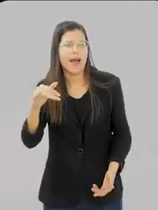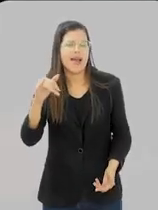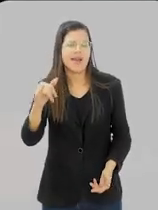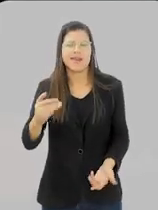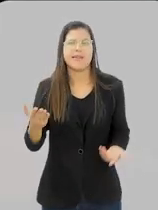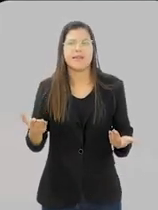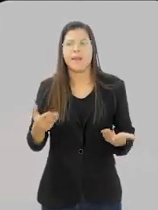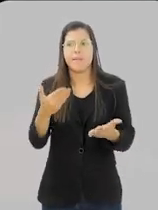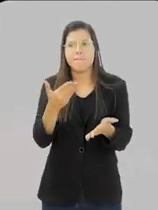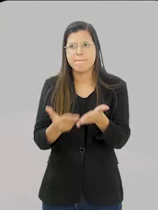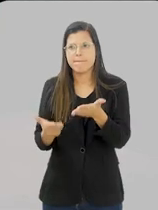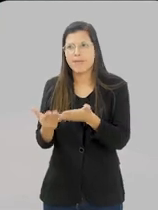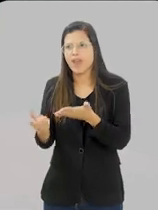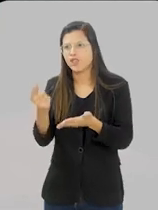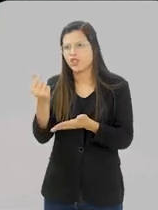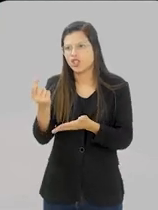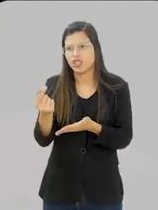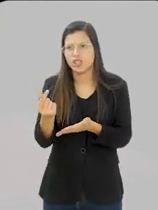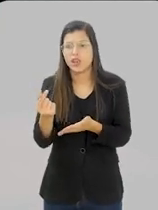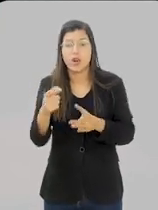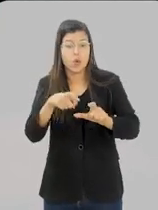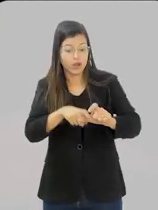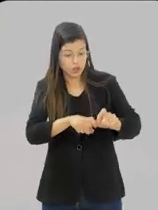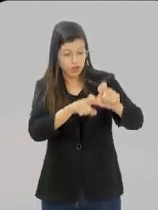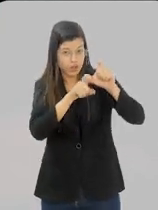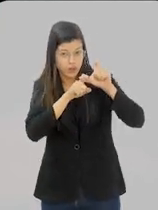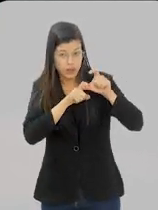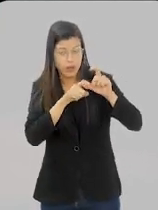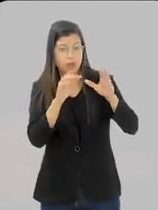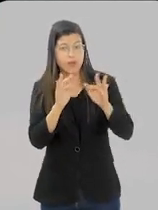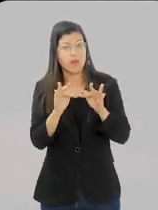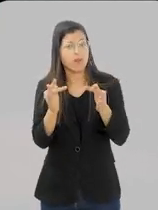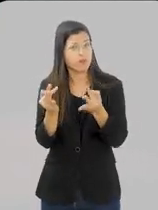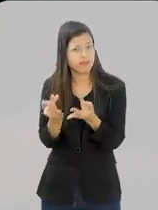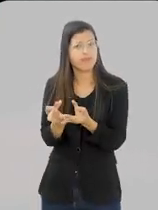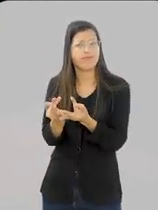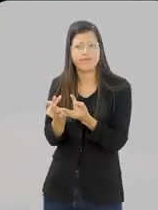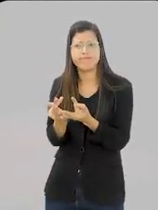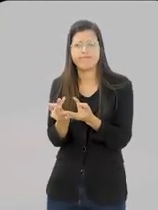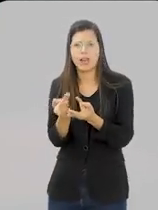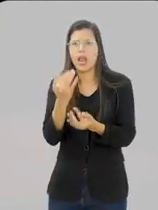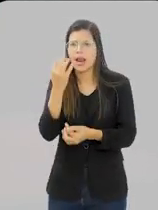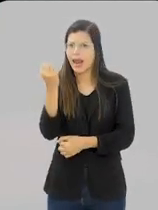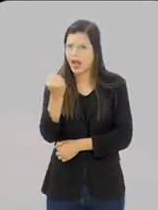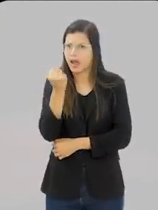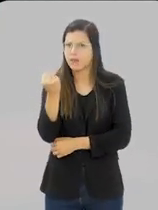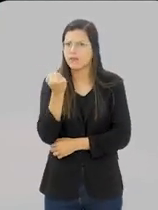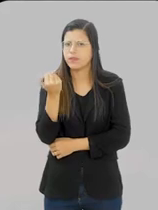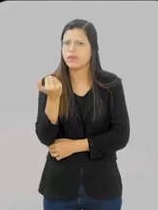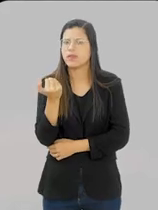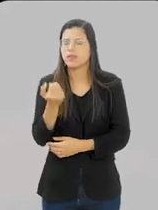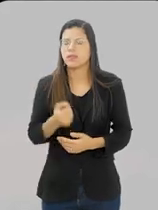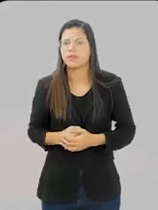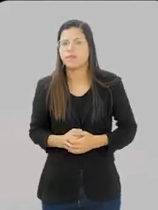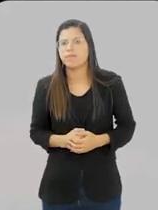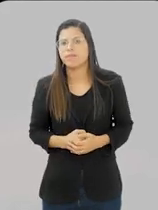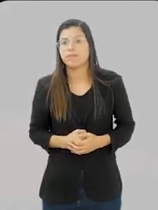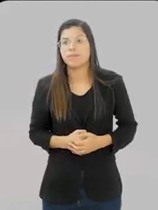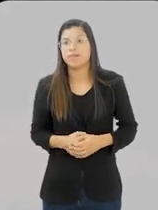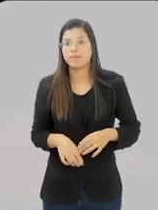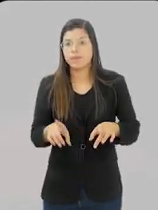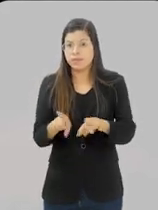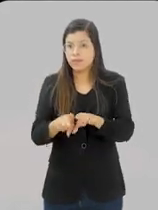que, né, não poderia. Endividamento, né? Endividamento das famílias, né? É uma situação muito grave. E